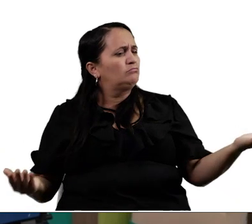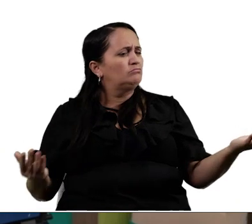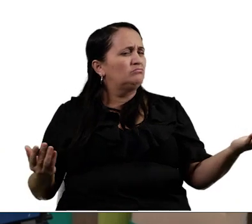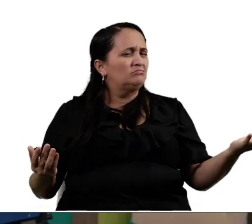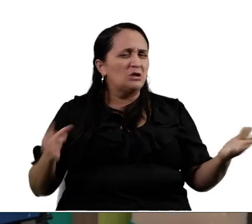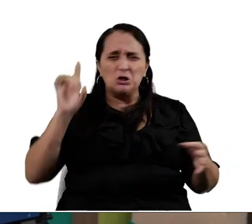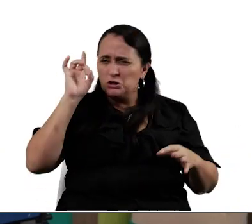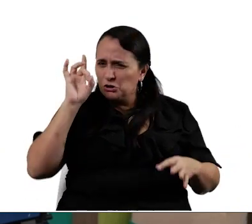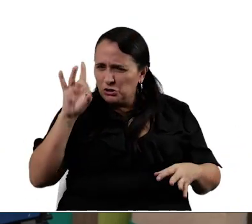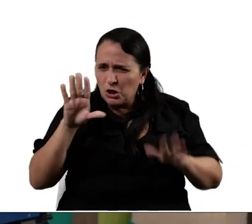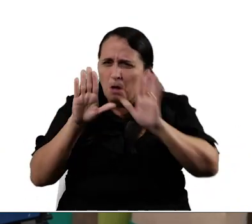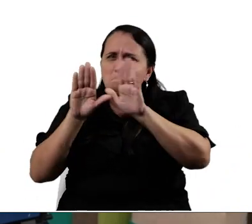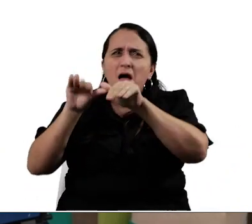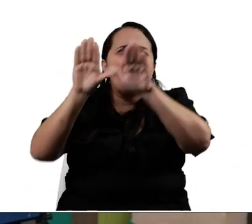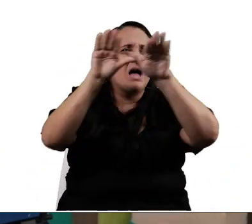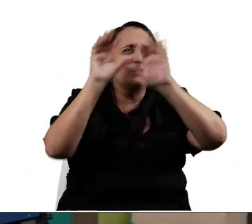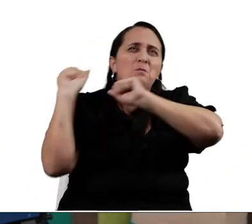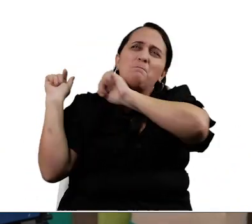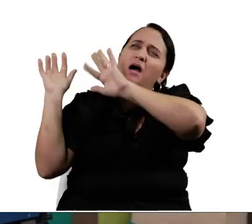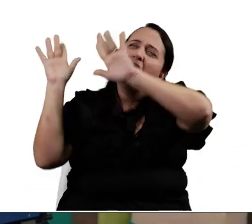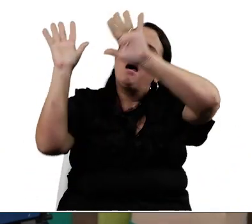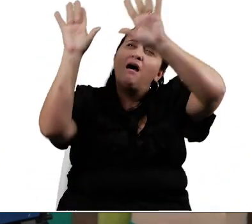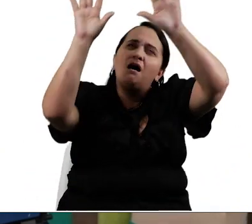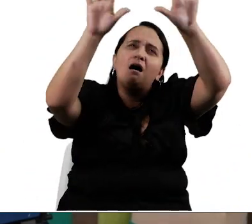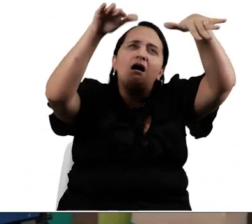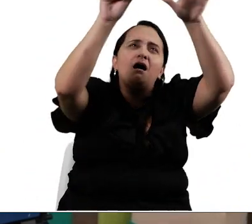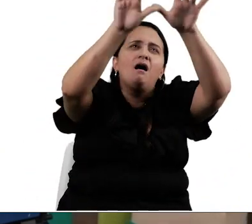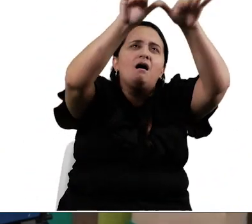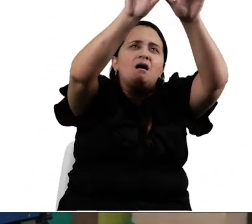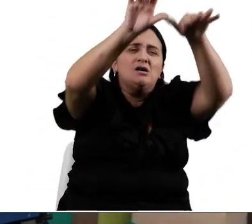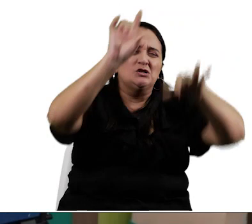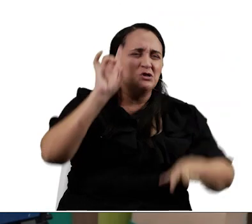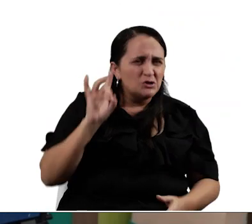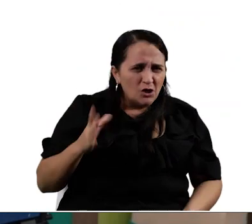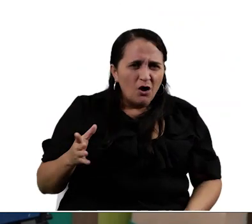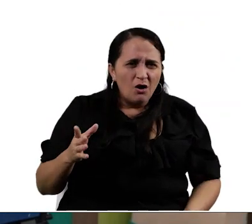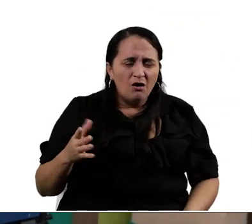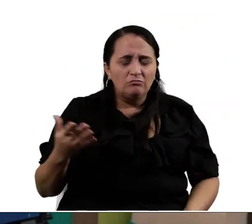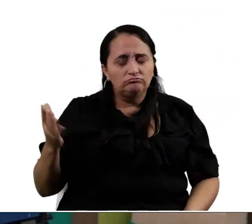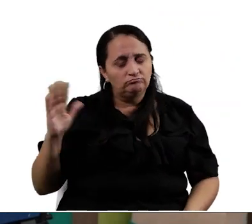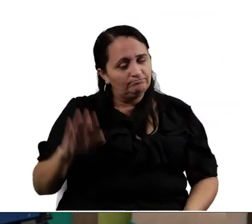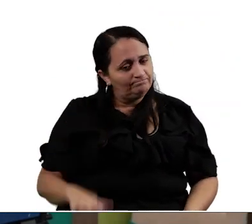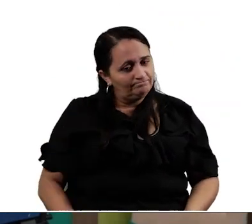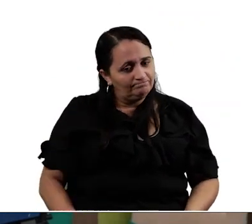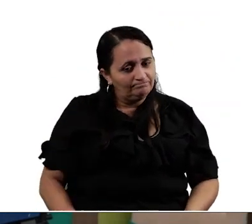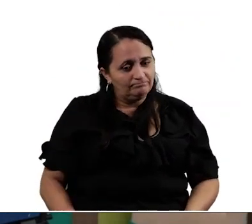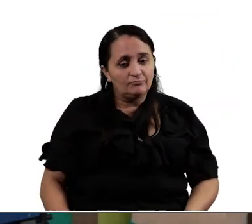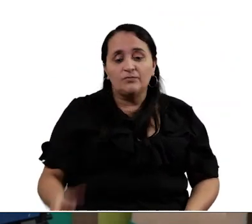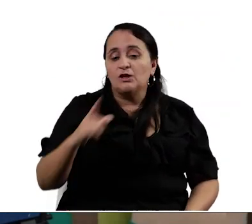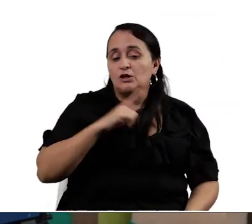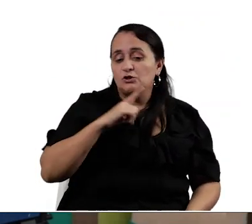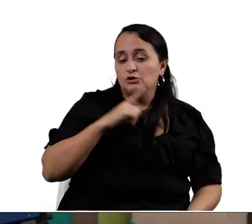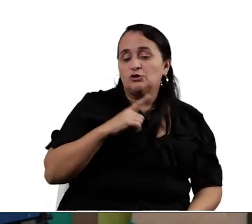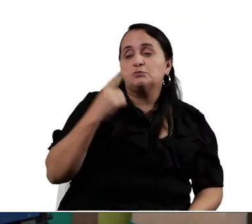voam? Eu quero ir nessa festa, eu vou dar meu jeito. E os passarinhos cantando. E tinha uma saracura que ainda dava risada